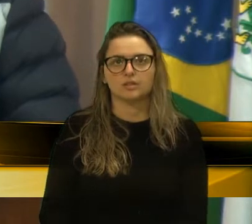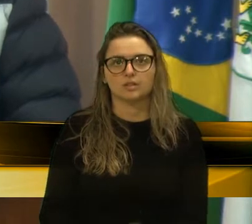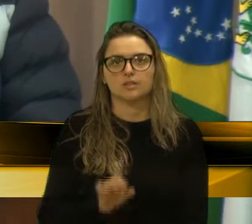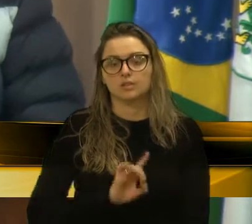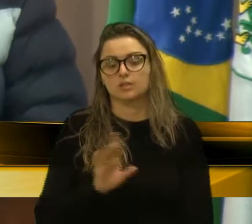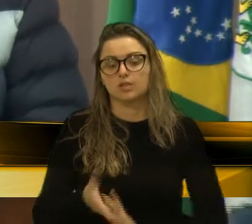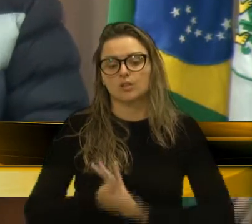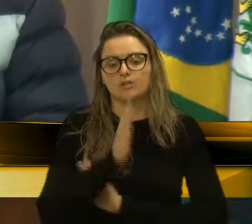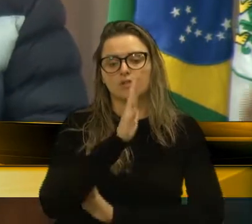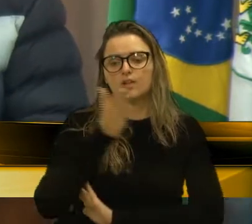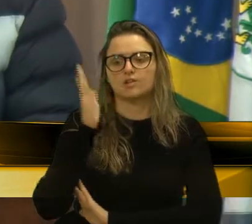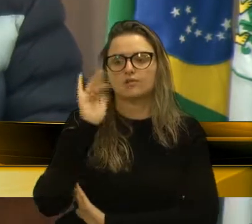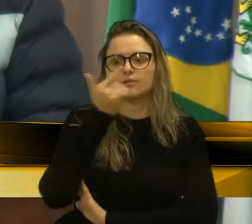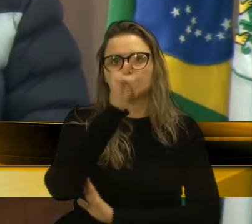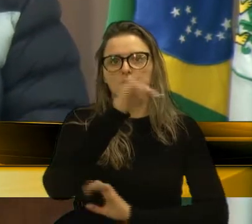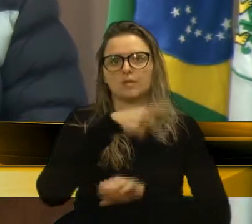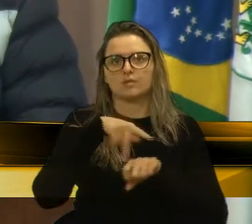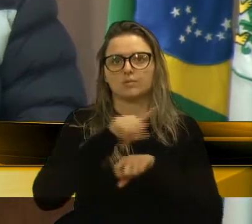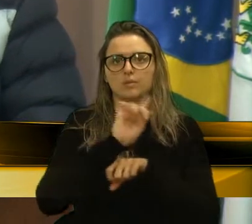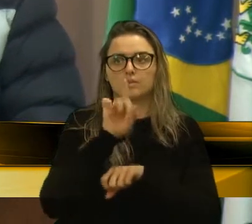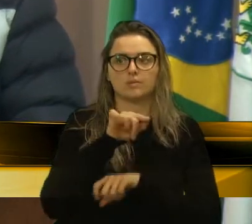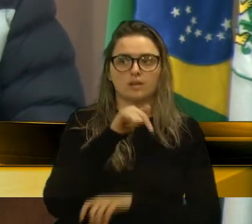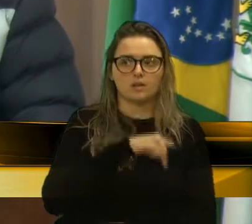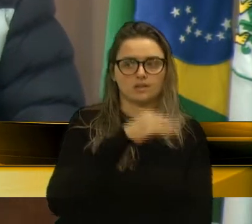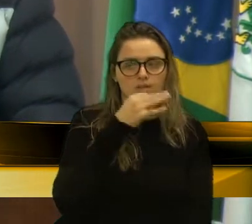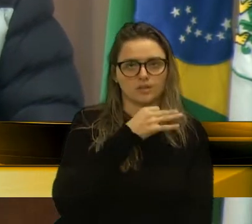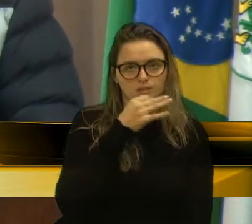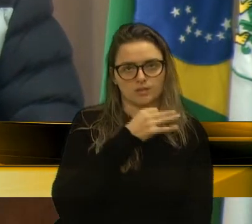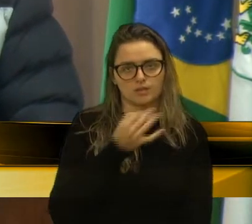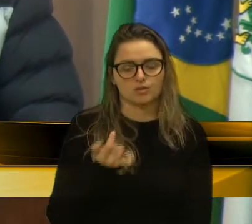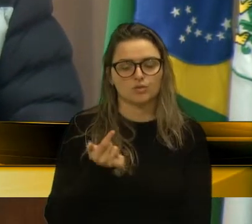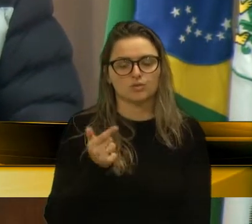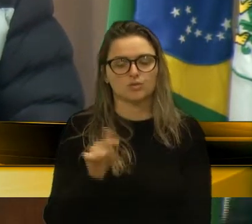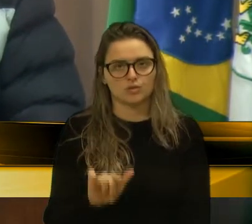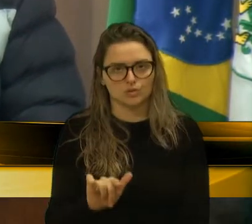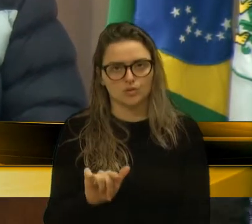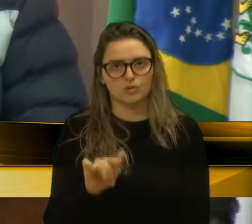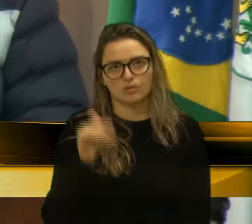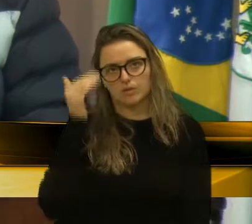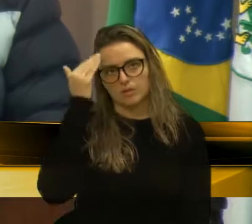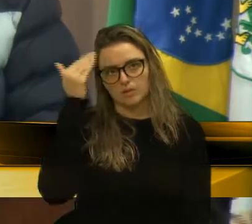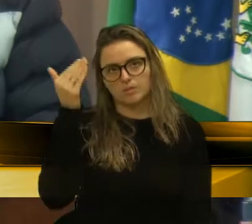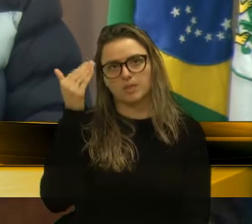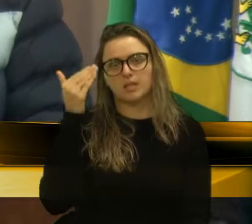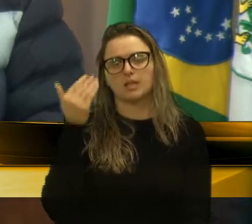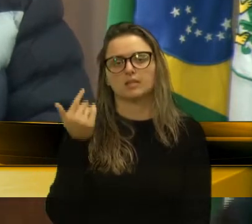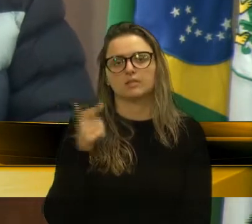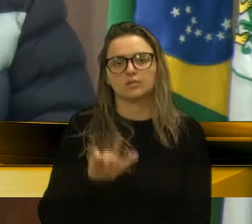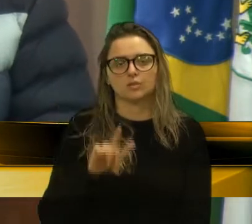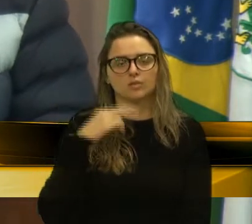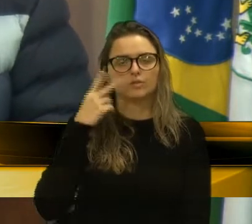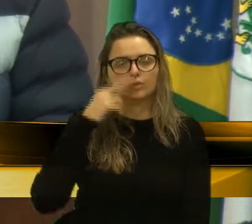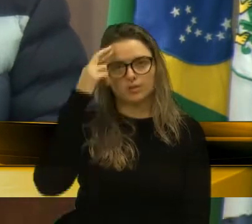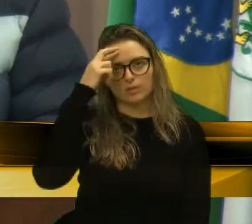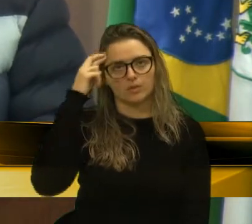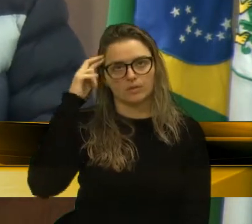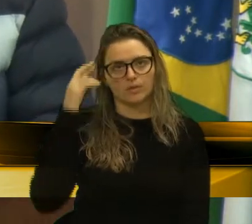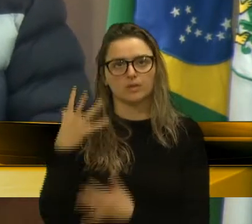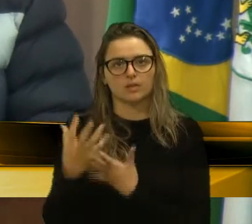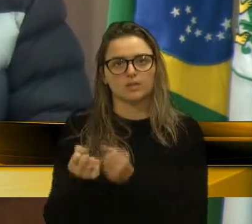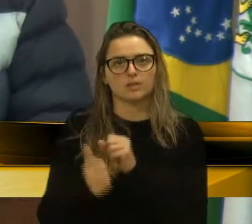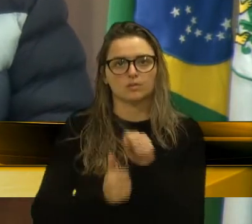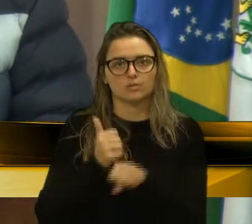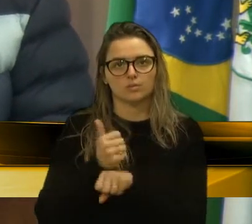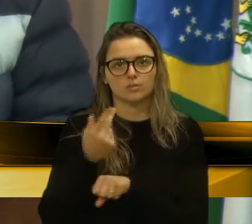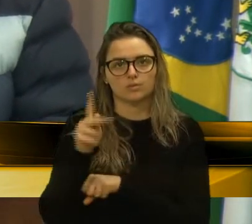Exterior, não é aqui em Caxias, né? Mais uma vez, obrigado, quero agradecer mais uma vez ao vereador Rafael por ter cedido o